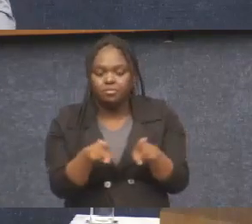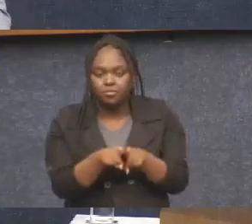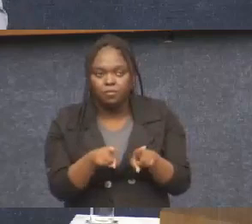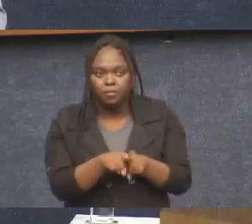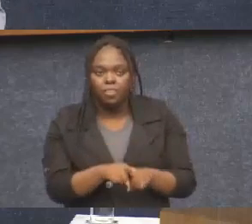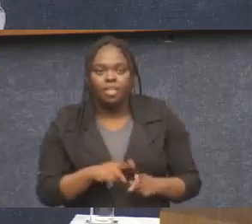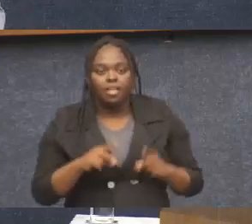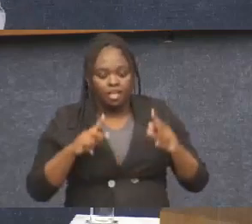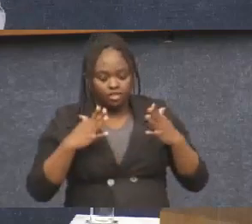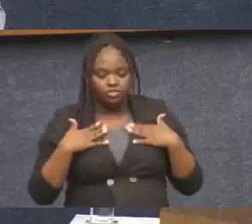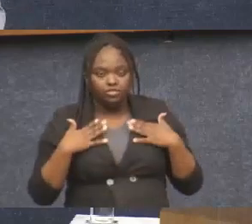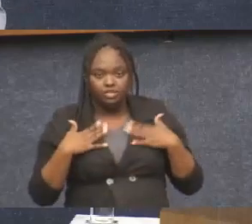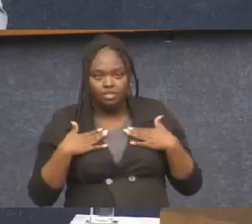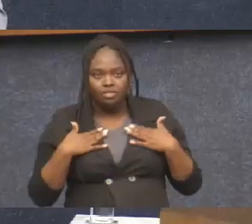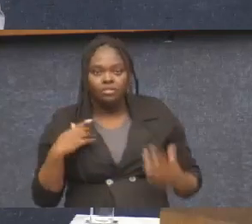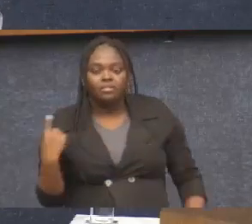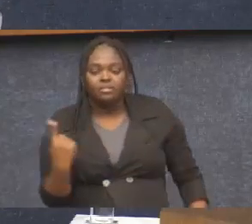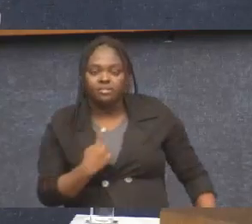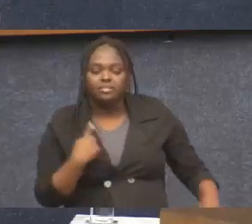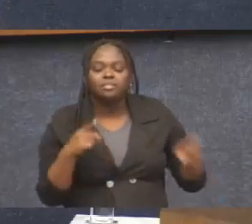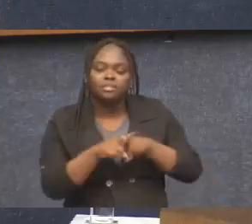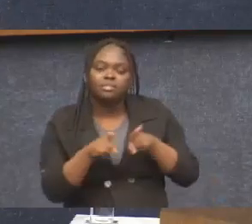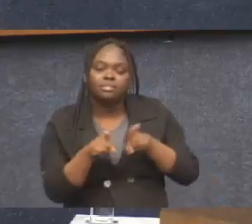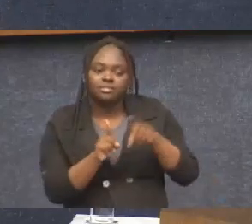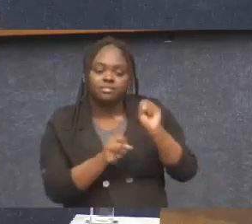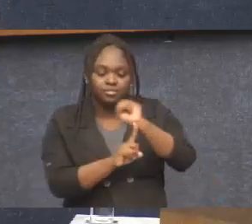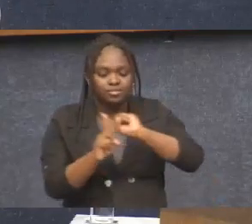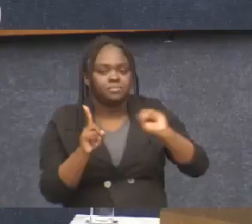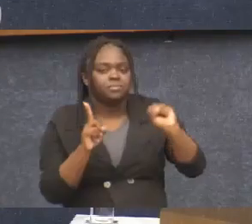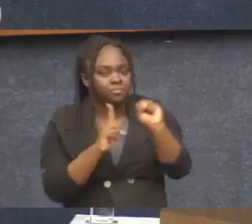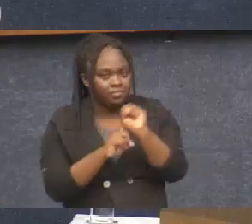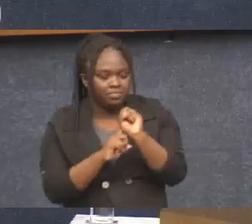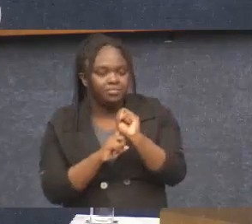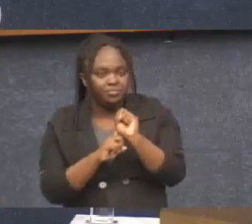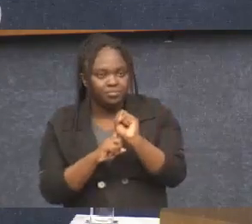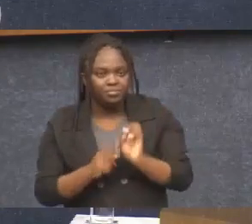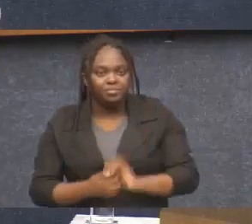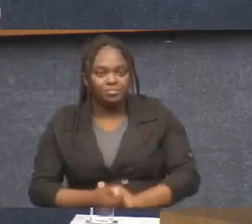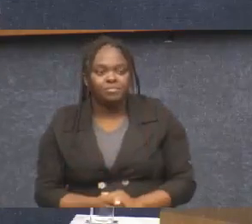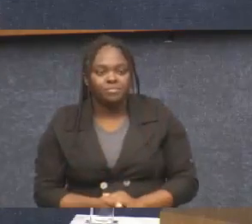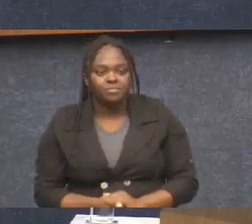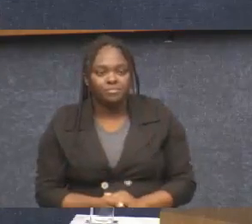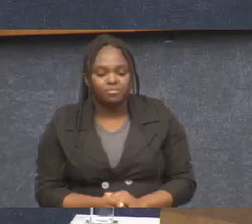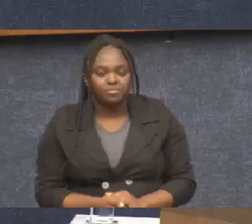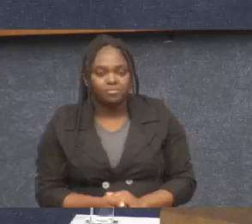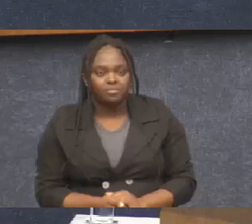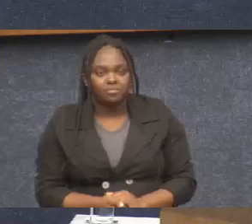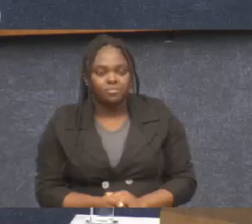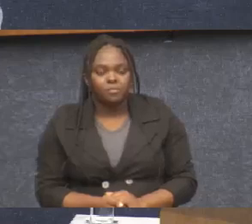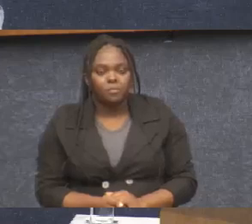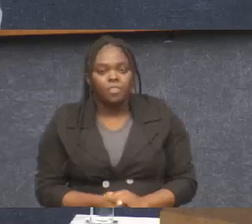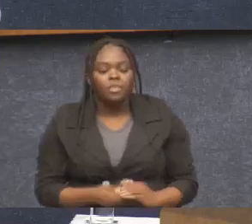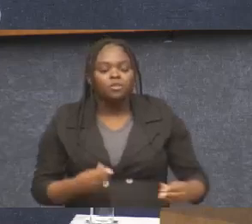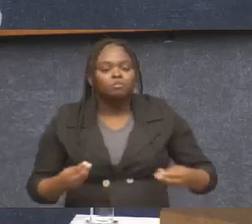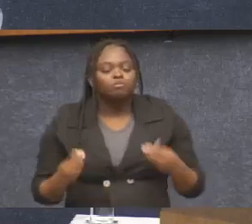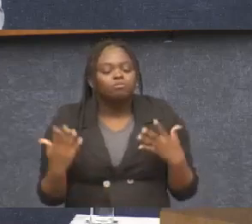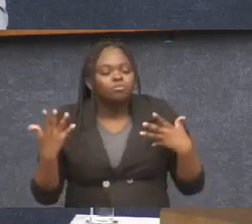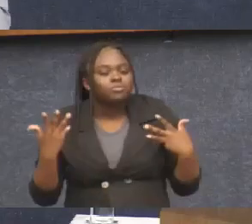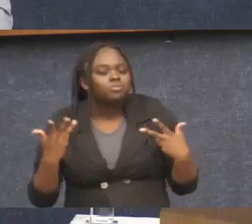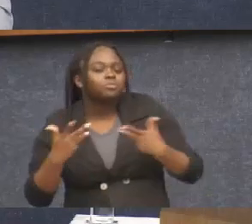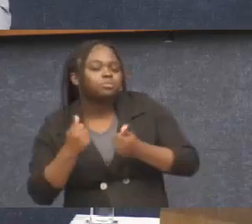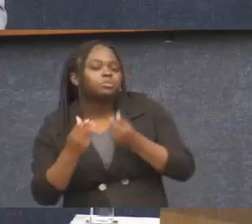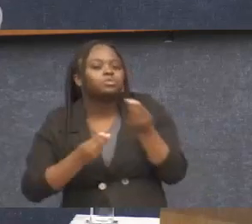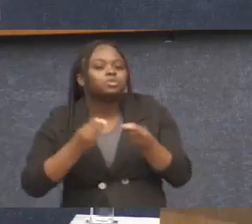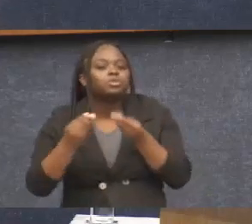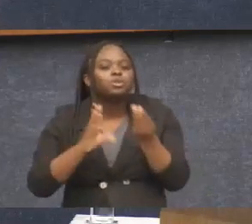de nós mesmos e da toda a sociedade. É impressionante como agrada o coração de Deus o